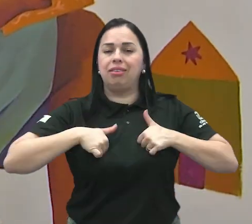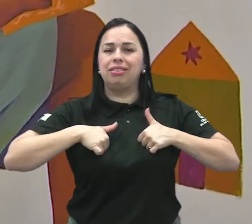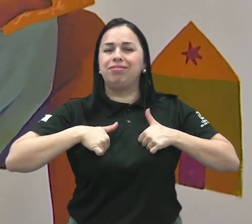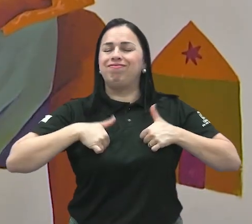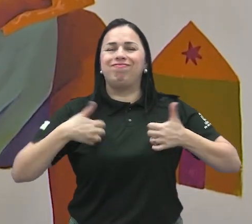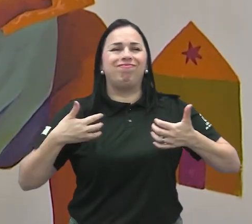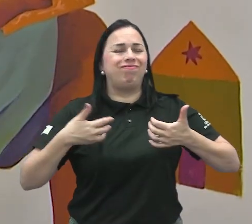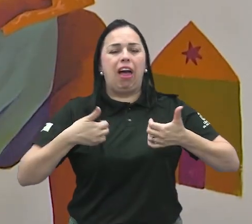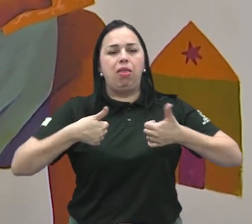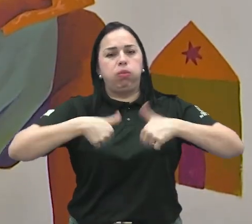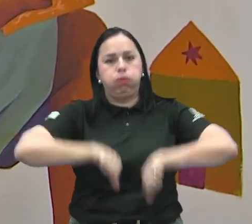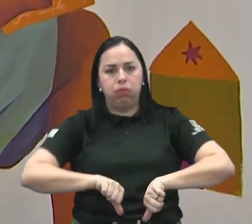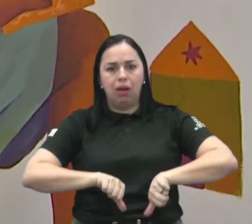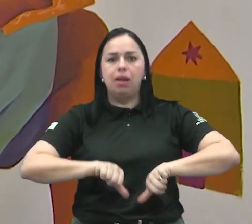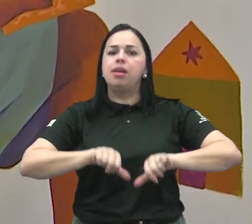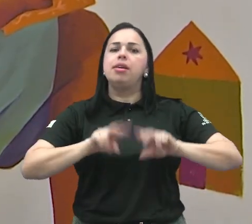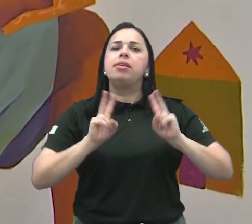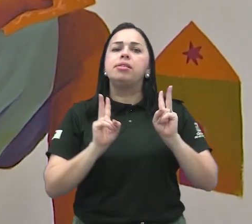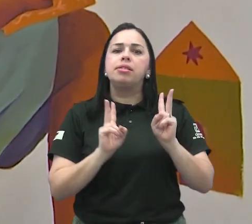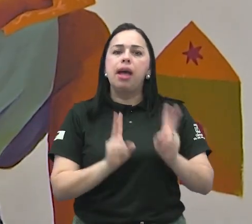nossa autoestima também está sempre